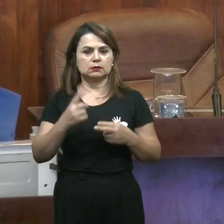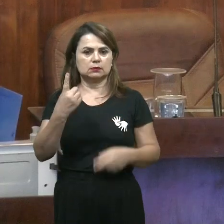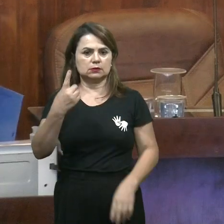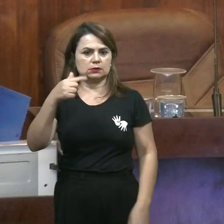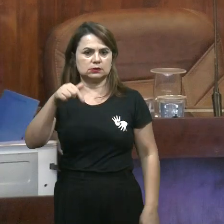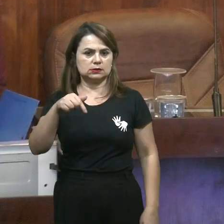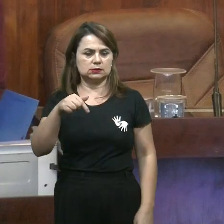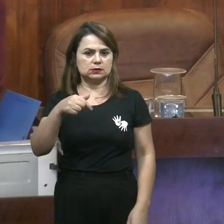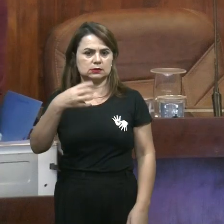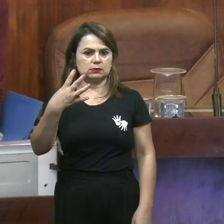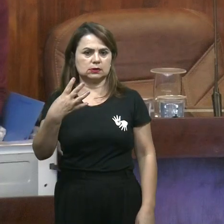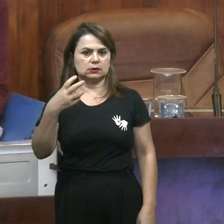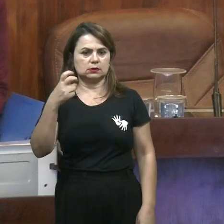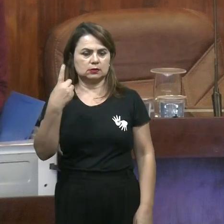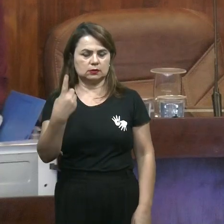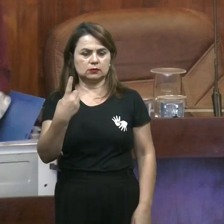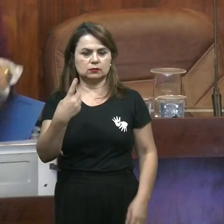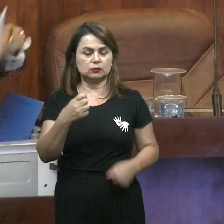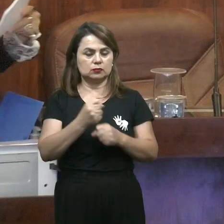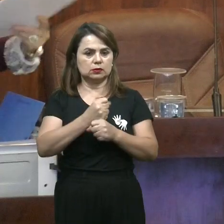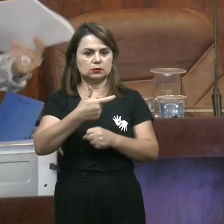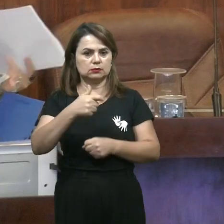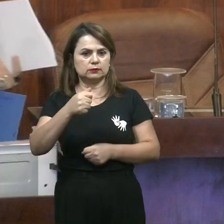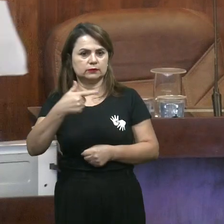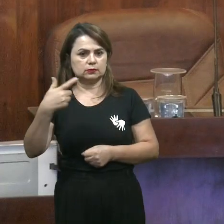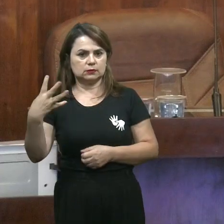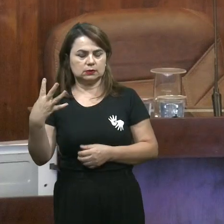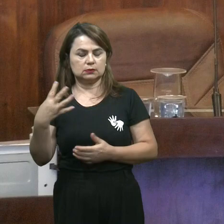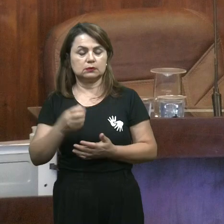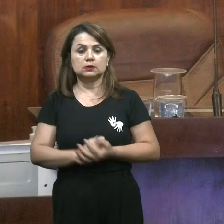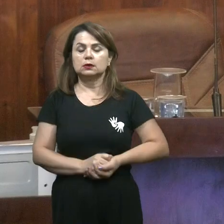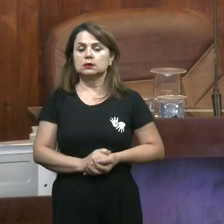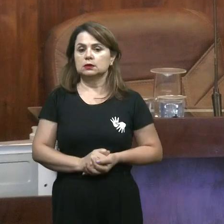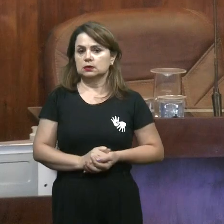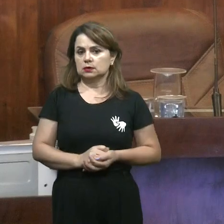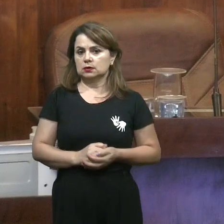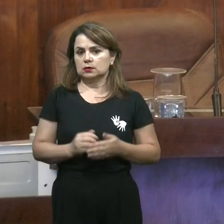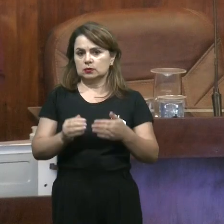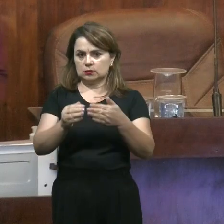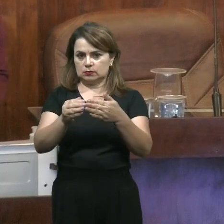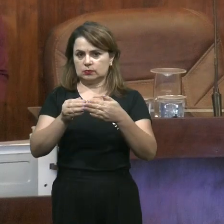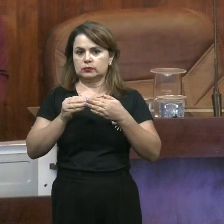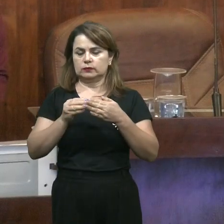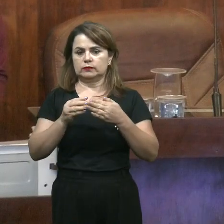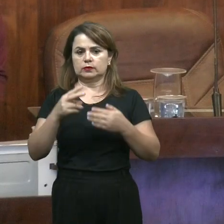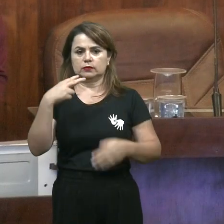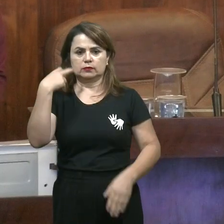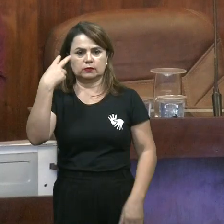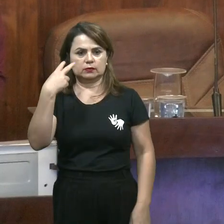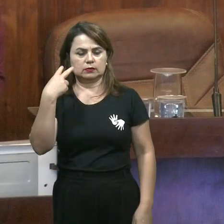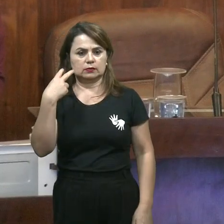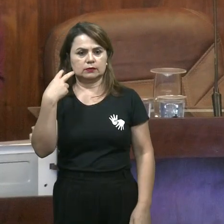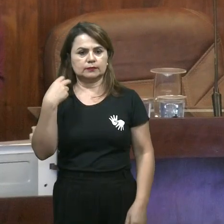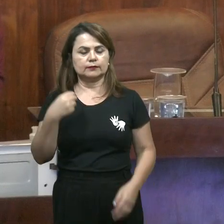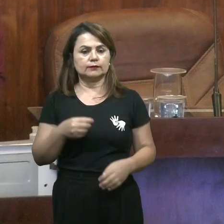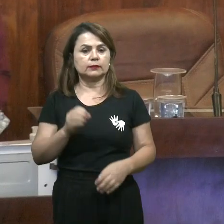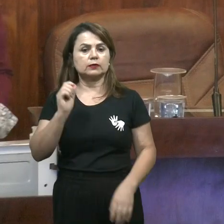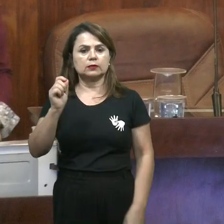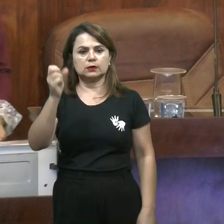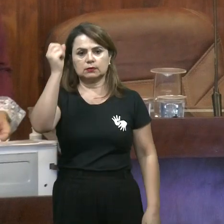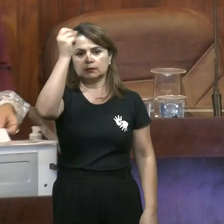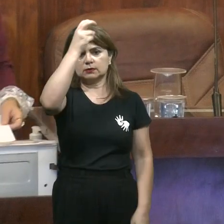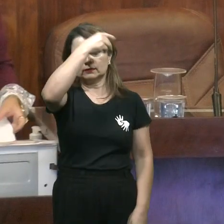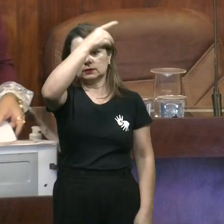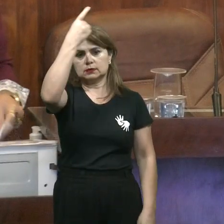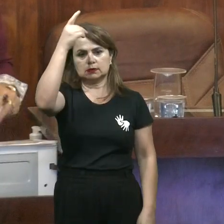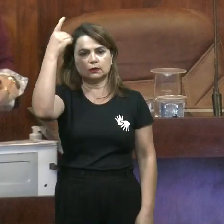Requerimento 1741-2024. Solicitando o vereador municipal, o senhor Daniel Alonso, após consultar